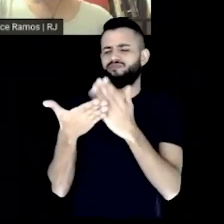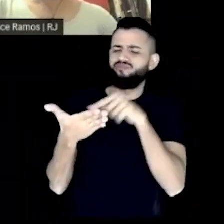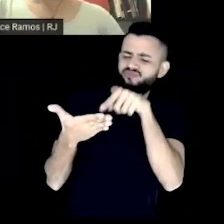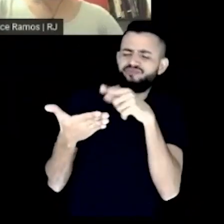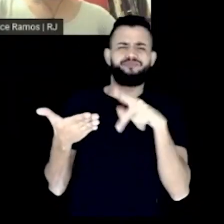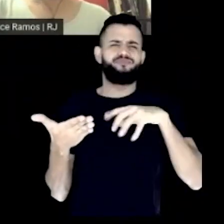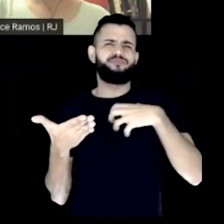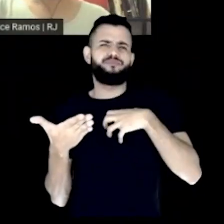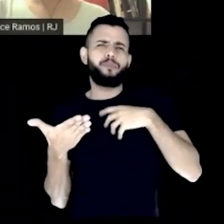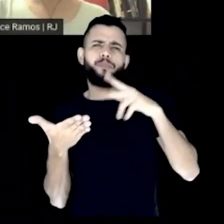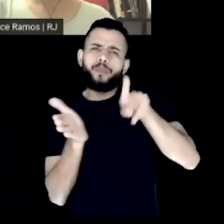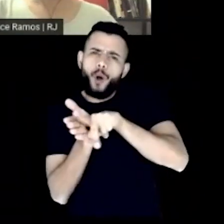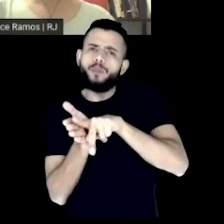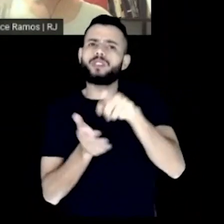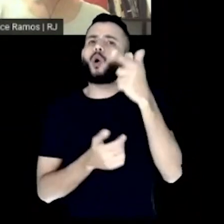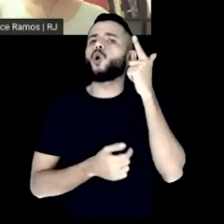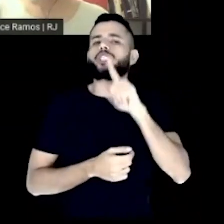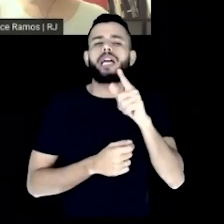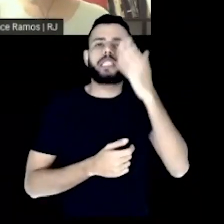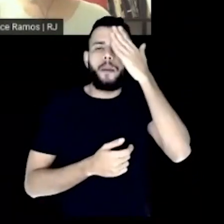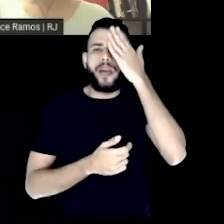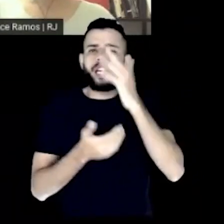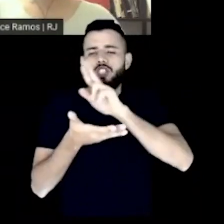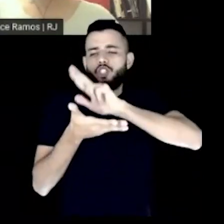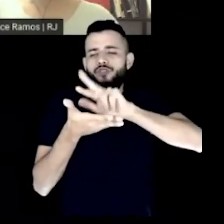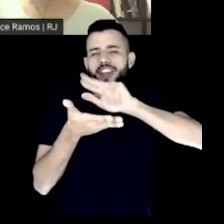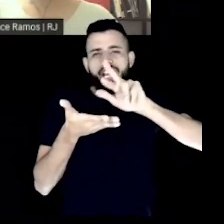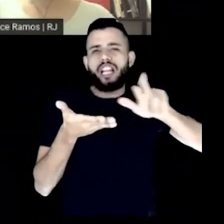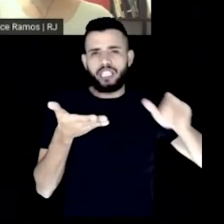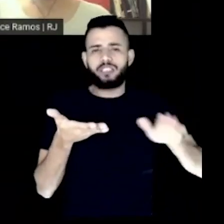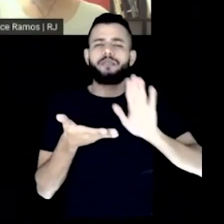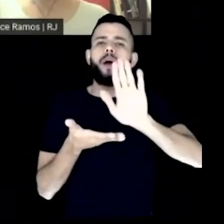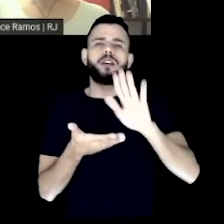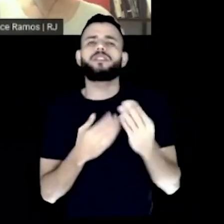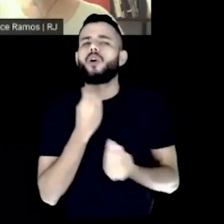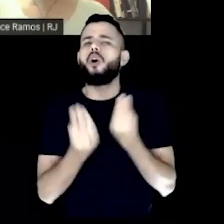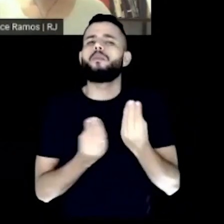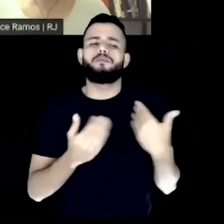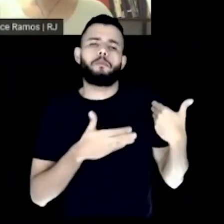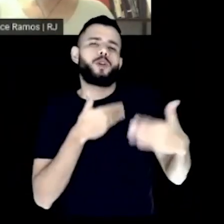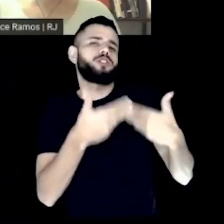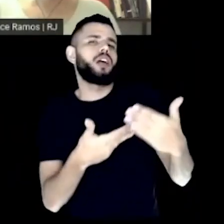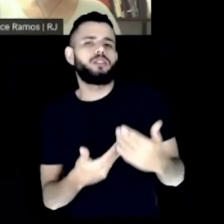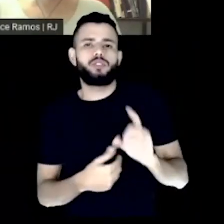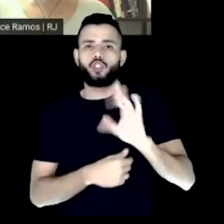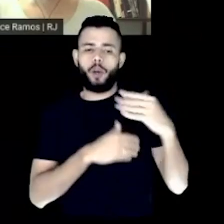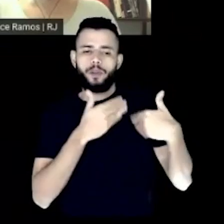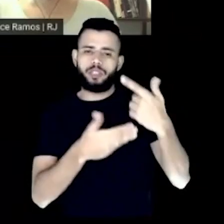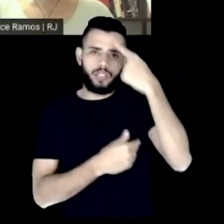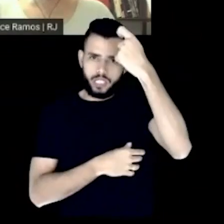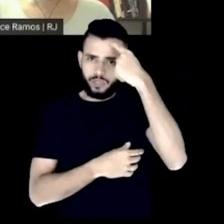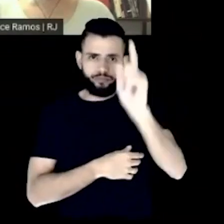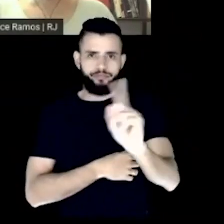uma identidade separada, que você conseguisse imediatamente identificar com A, B, C ou D. Como foi esse processo, e